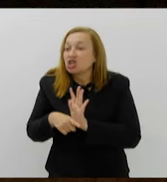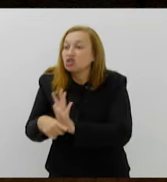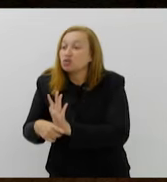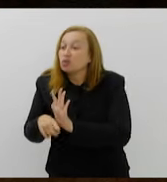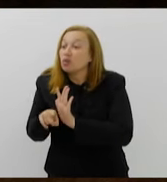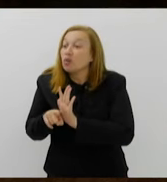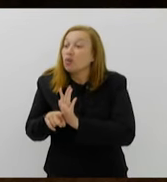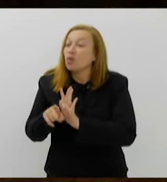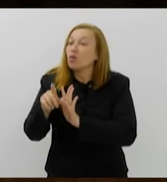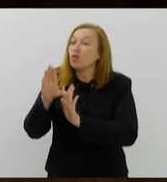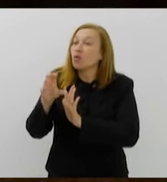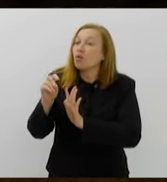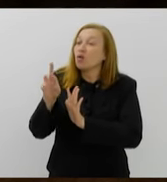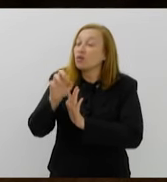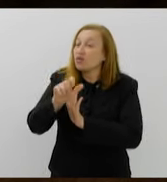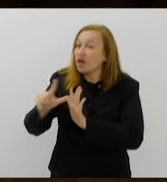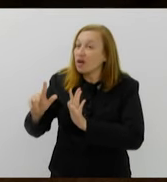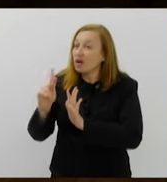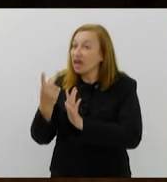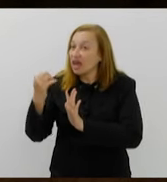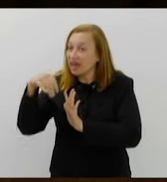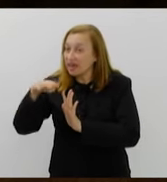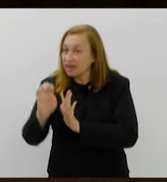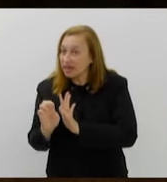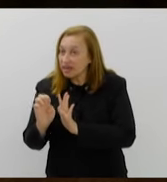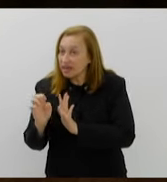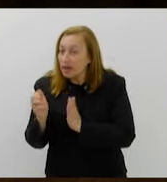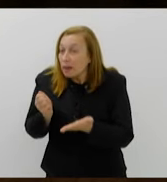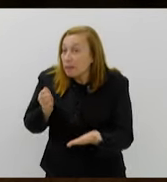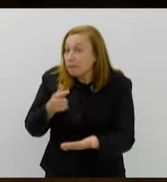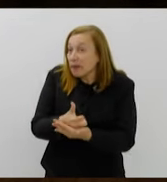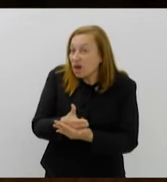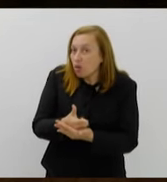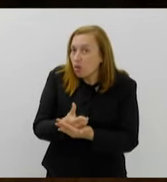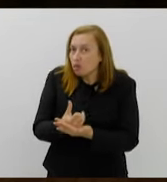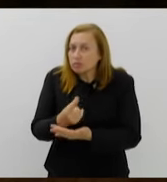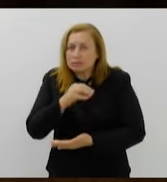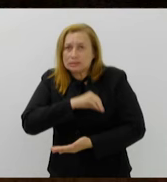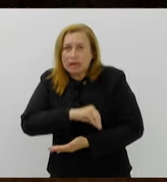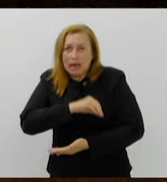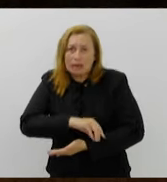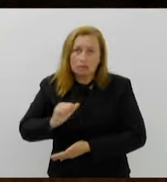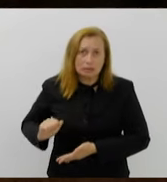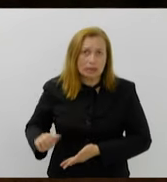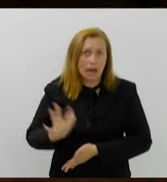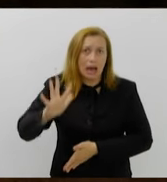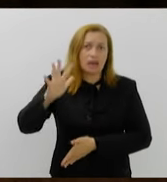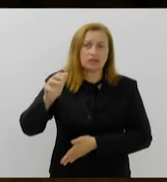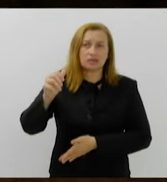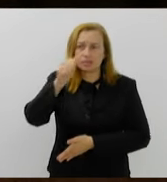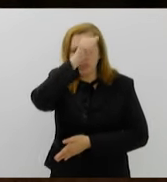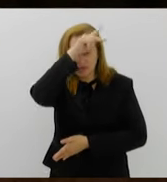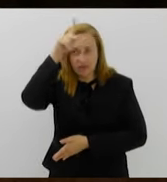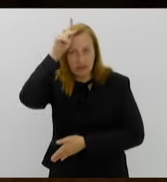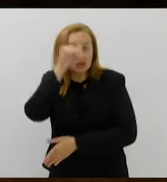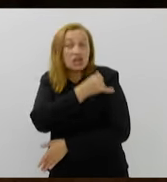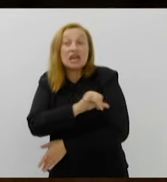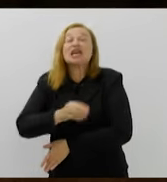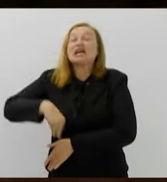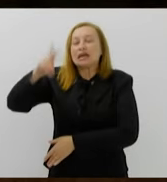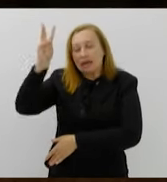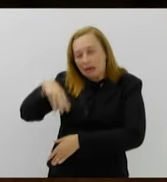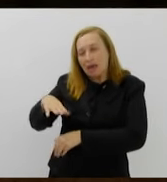Coronel Henrique pagando um salário de Marajá na Prefeitura do Rio de Janeiro portanto quem gosta de